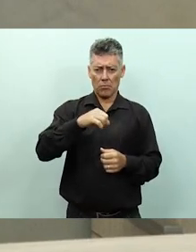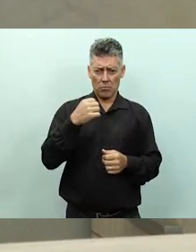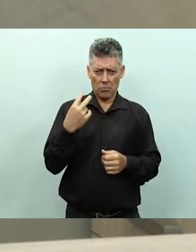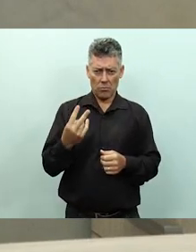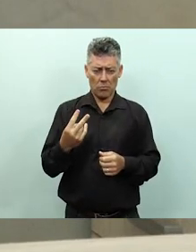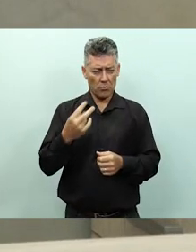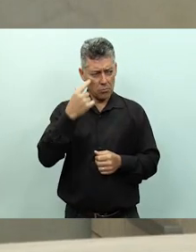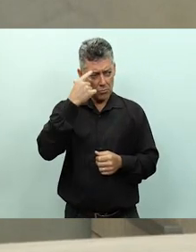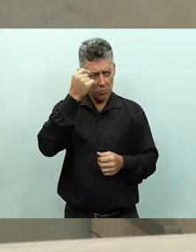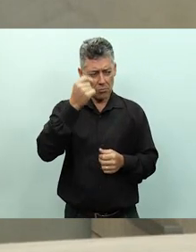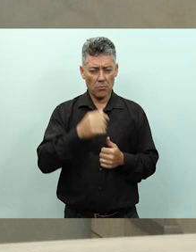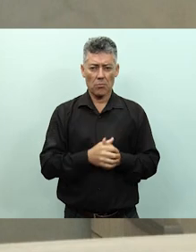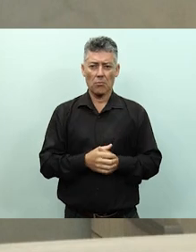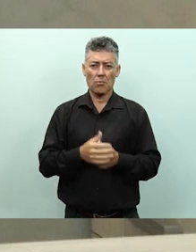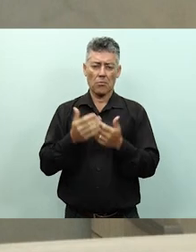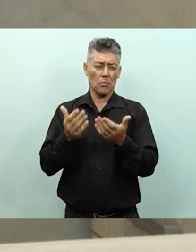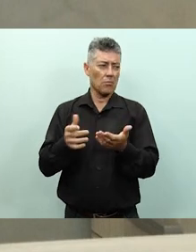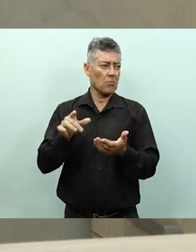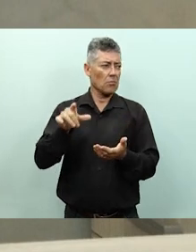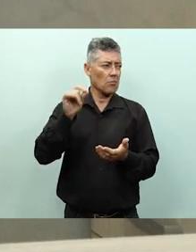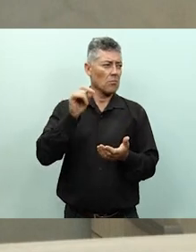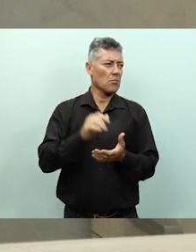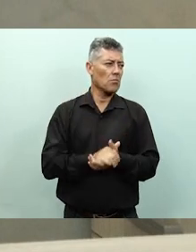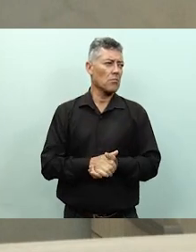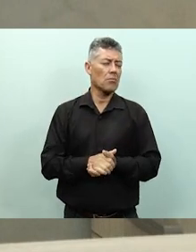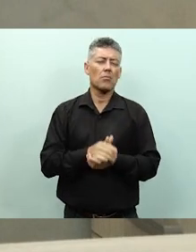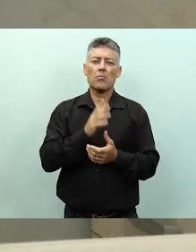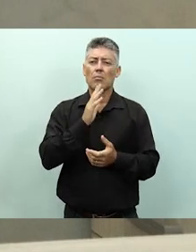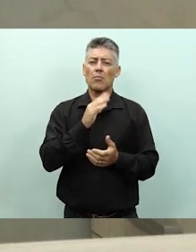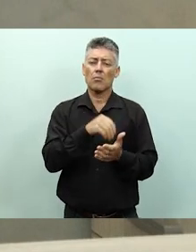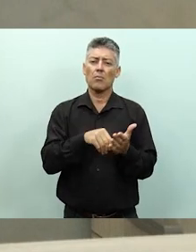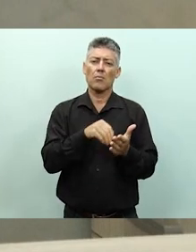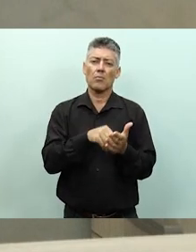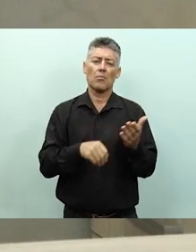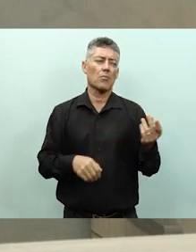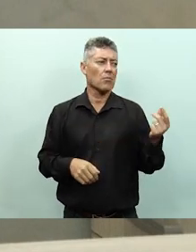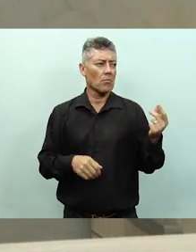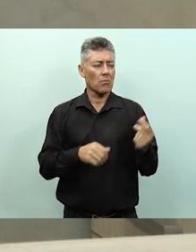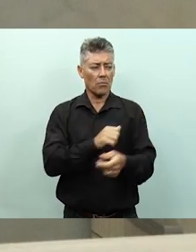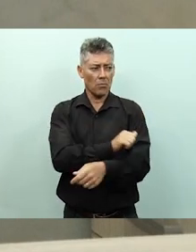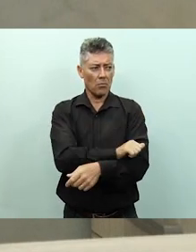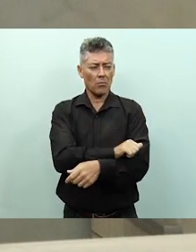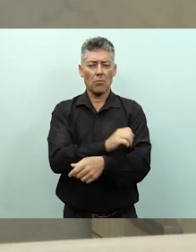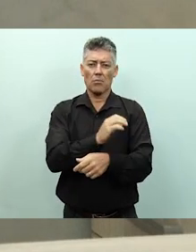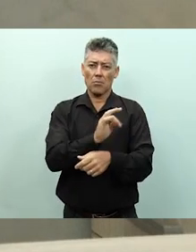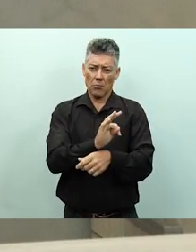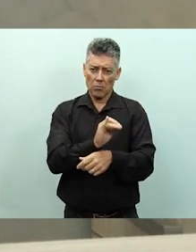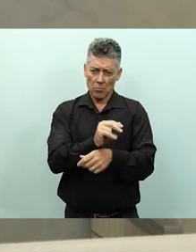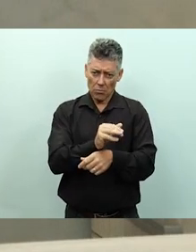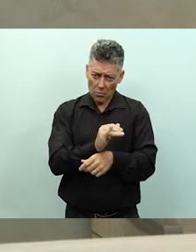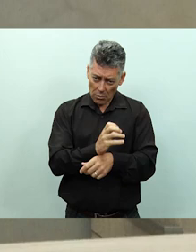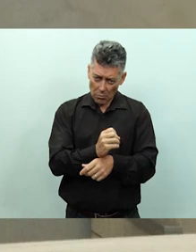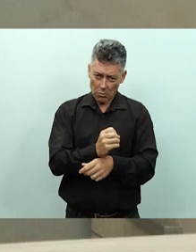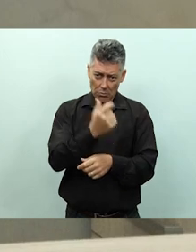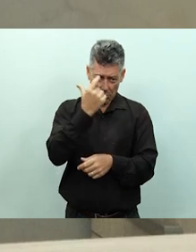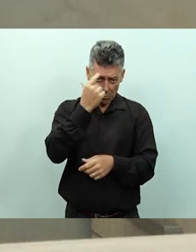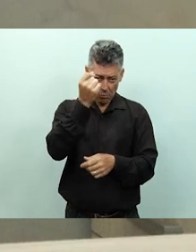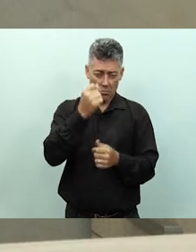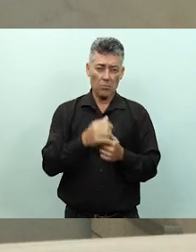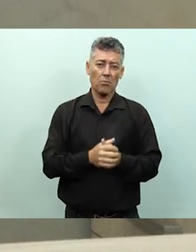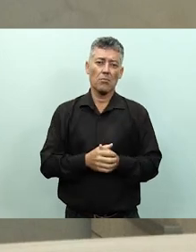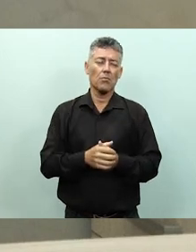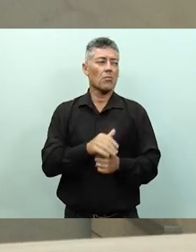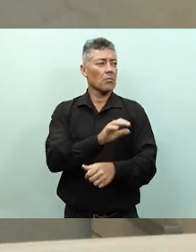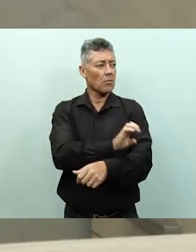92 e o seu candidato, um então desconhecido secretário na época, Aldo Tinoco, é eleito, vencendo